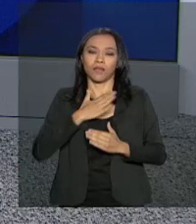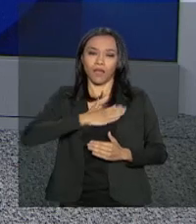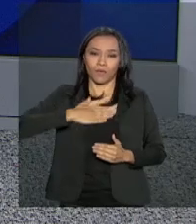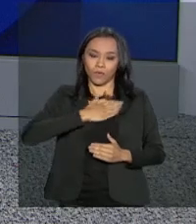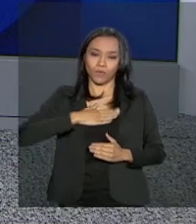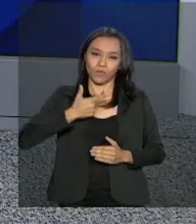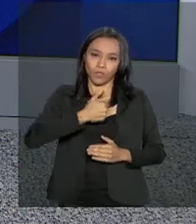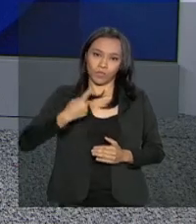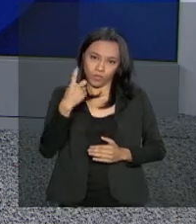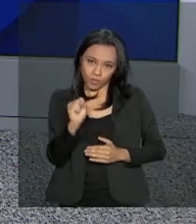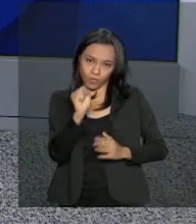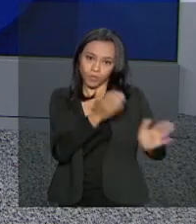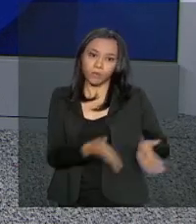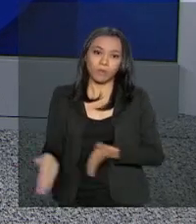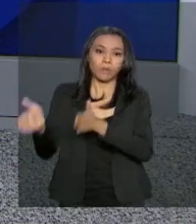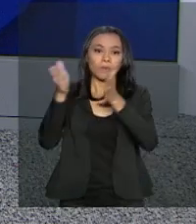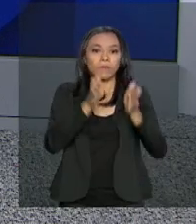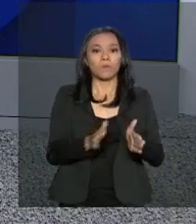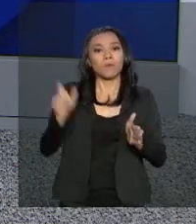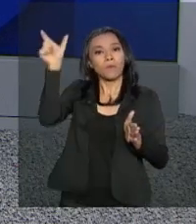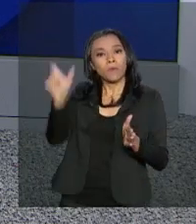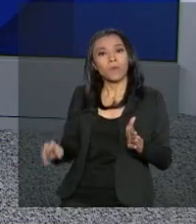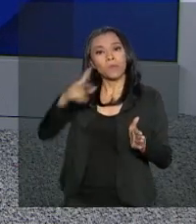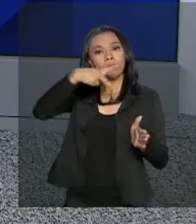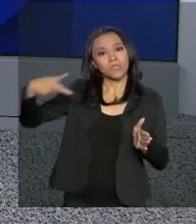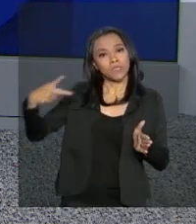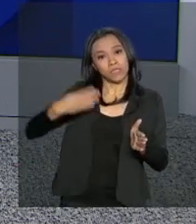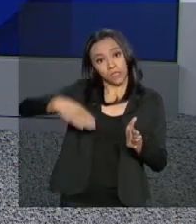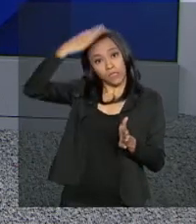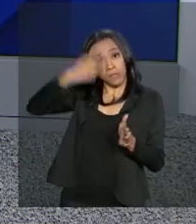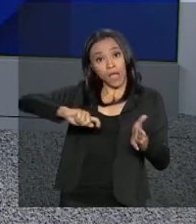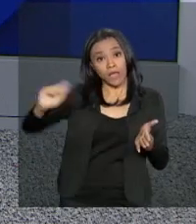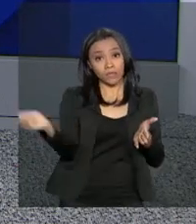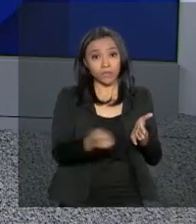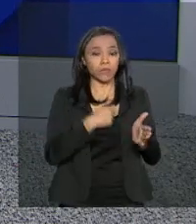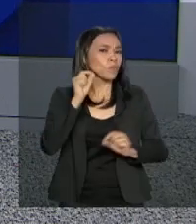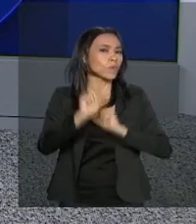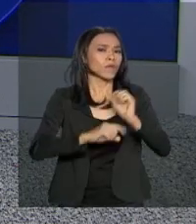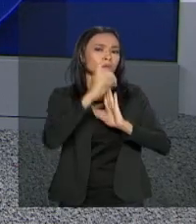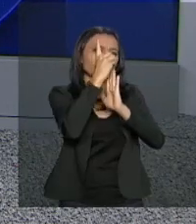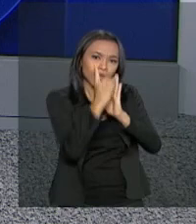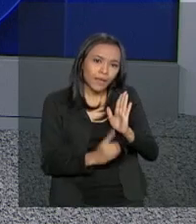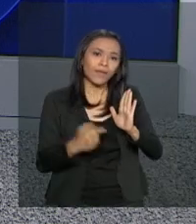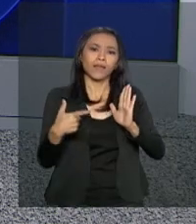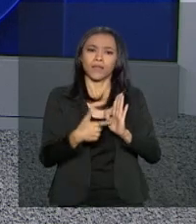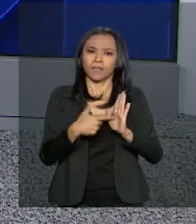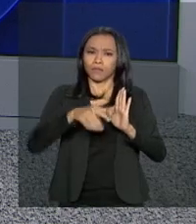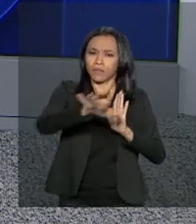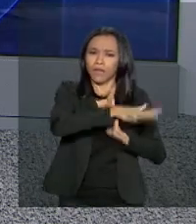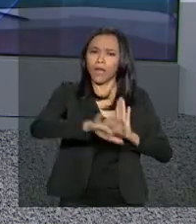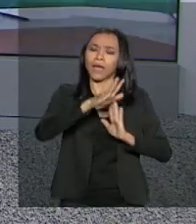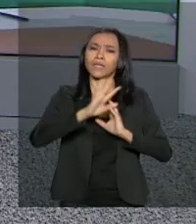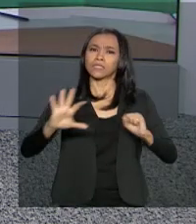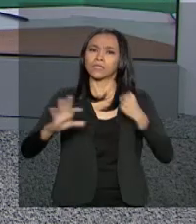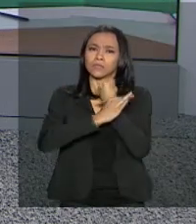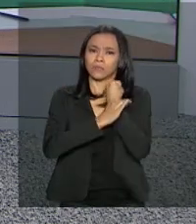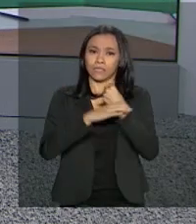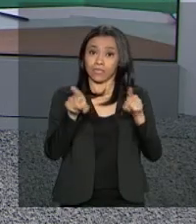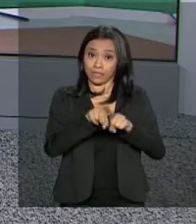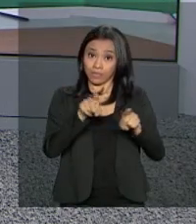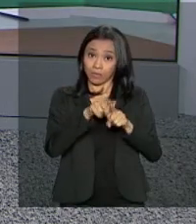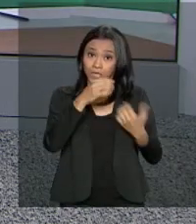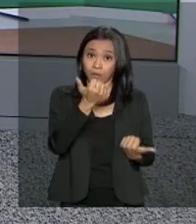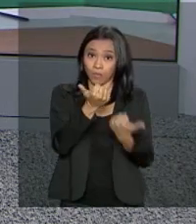o presidente michel temer assinou decreto que institui o plano nacional de segurança pública e defesa social vamos então ao palácio do planalto